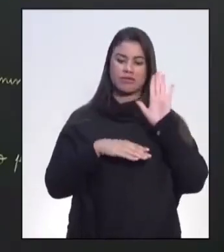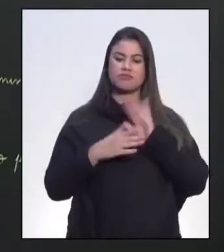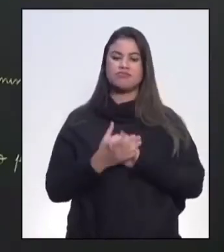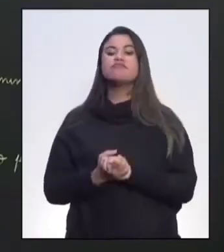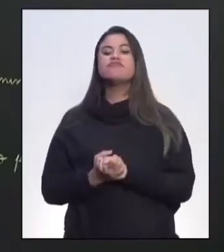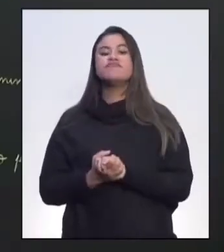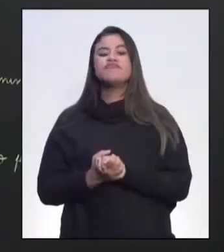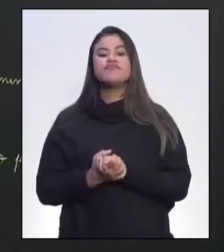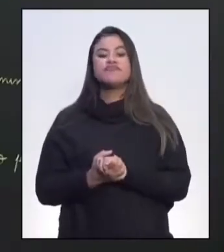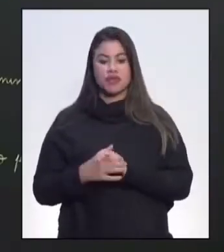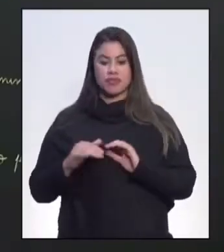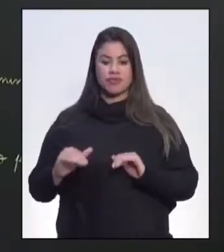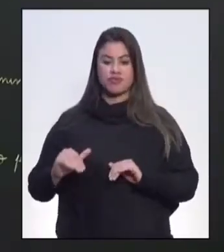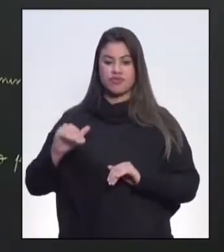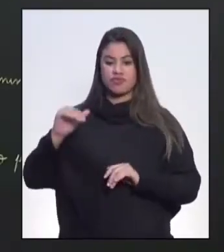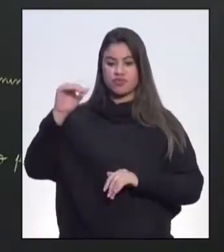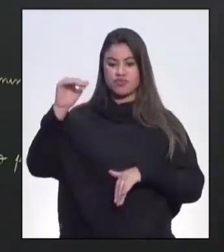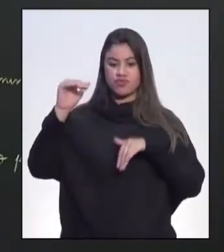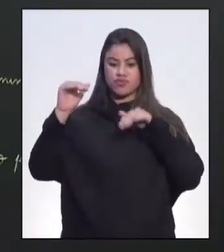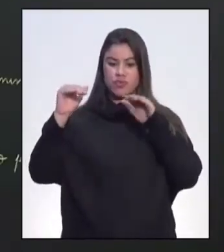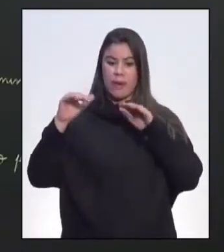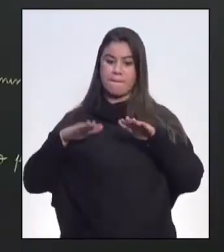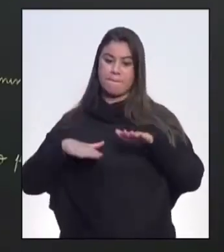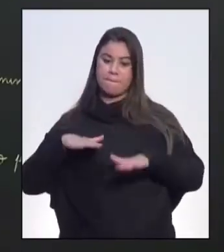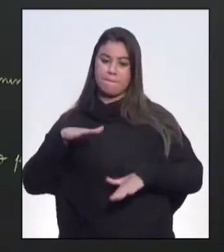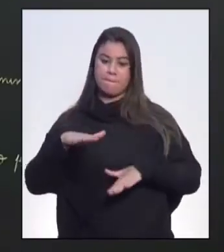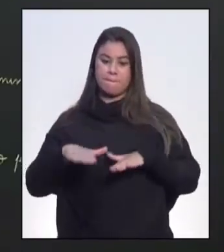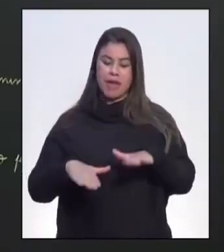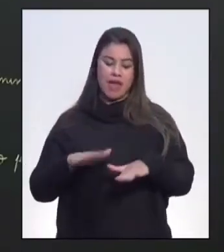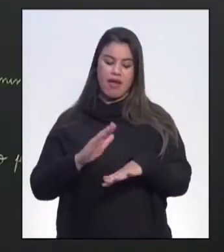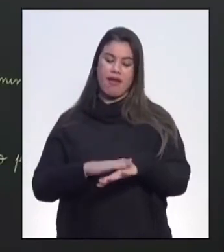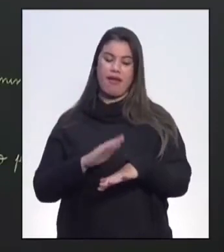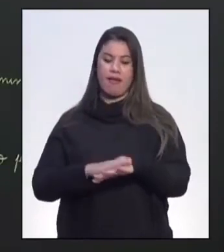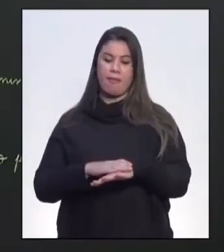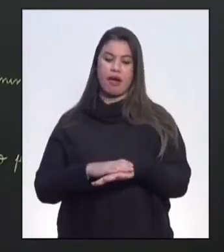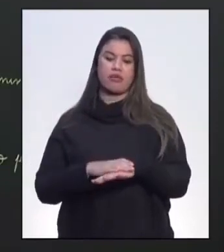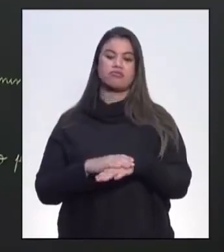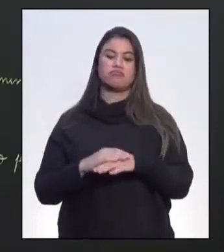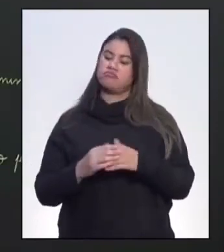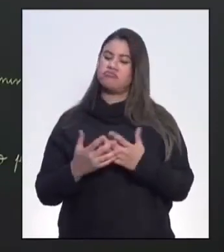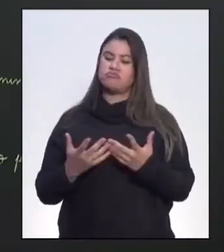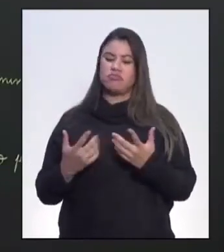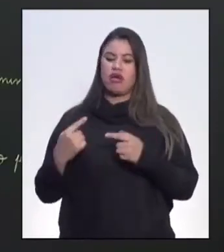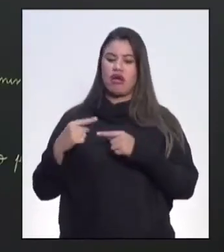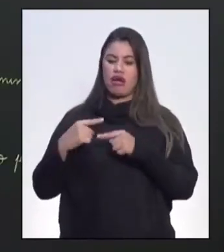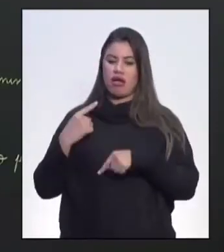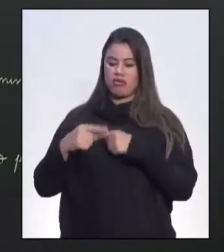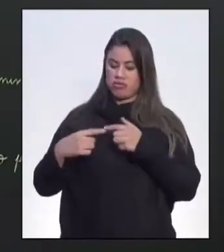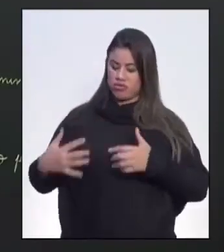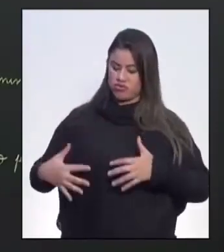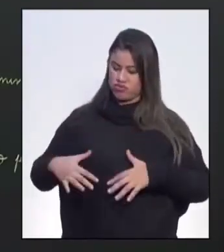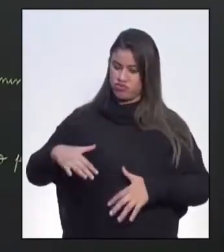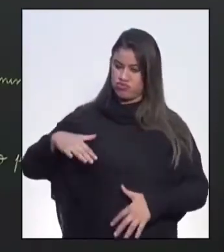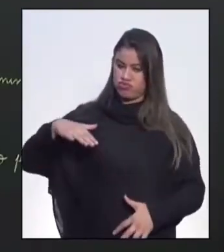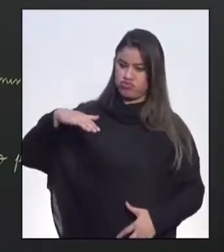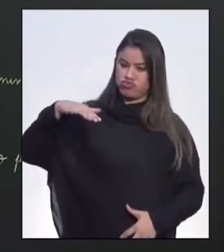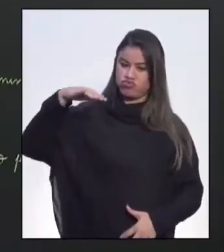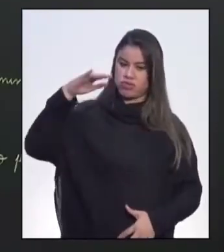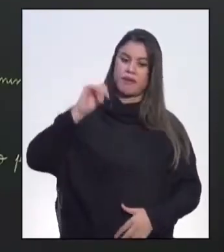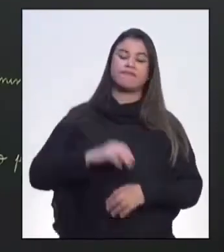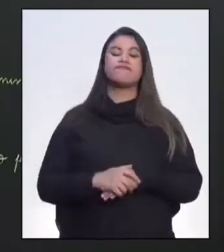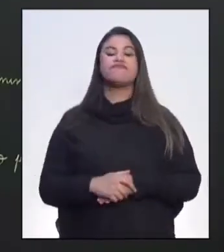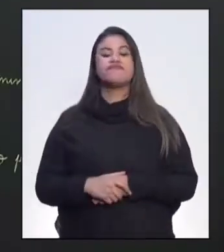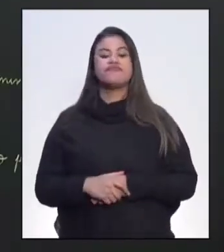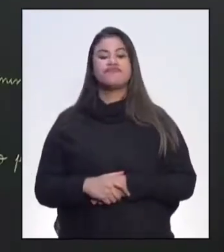bem marcado a questão do crescimento de pés, crescimento de mão, todo esse crescimento que vai acompanhar aí proporcionalmente. Meninas